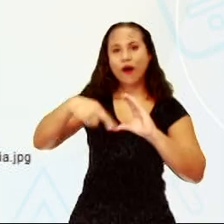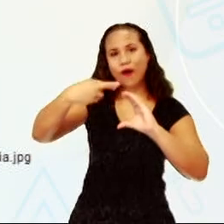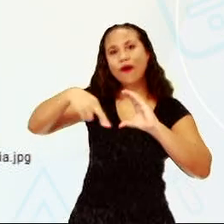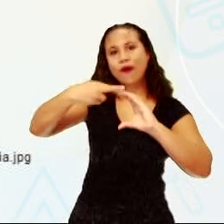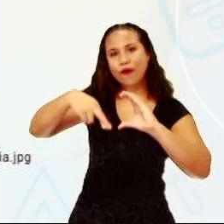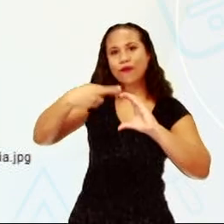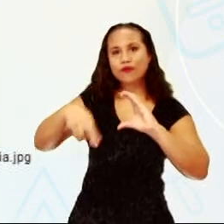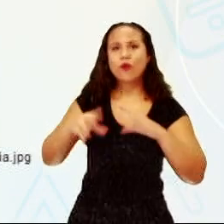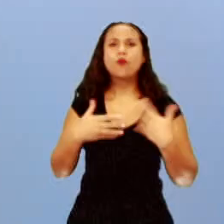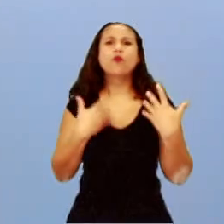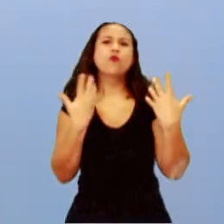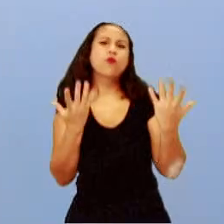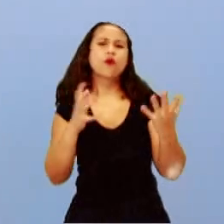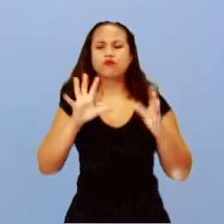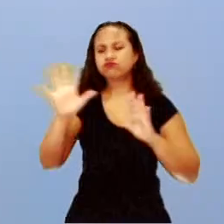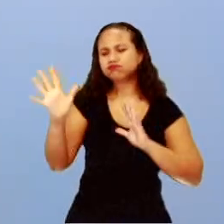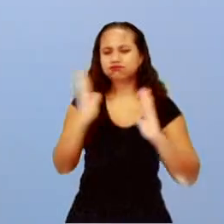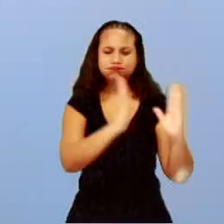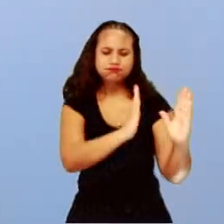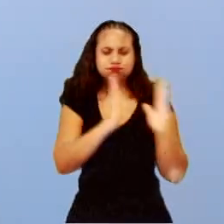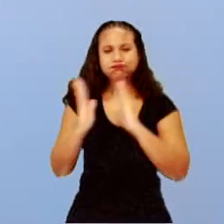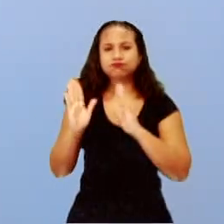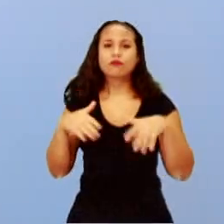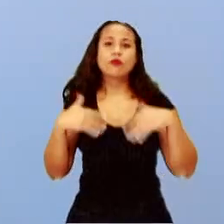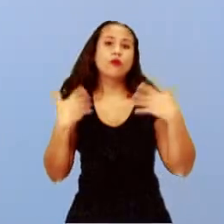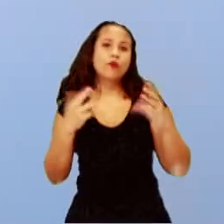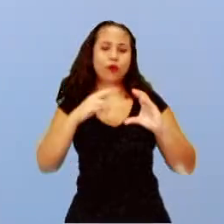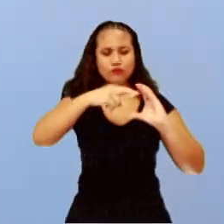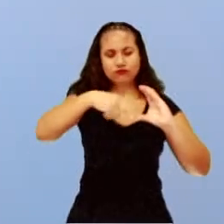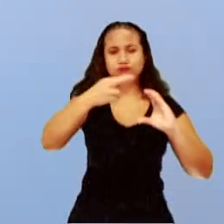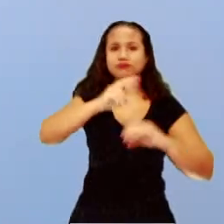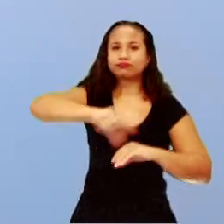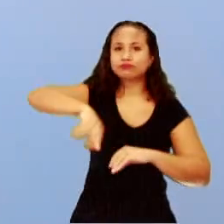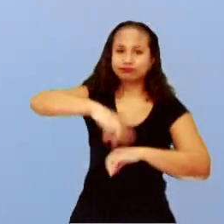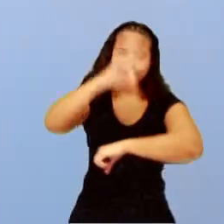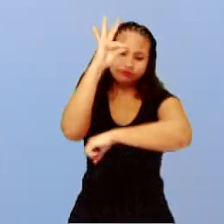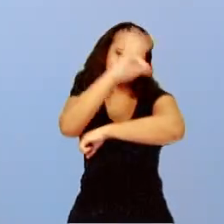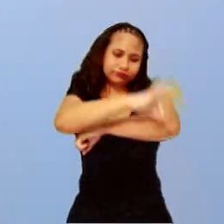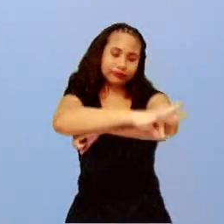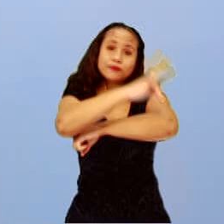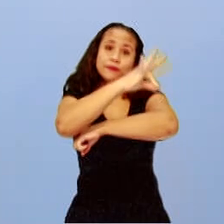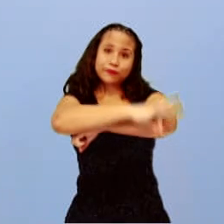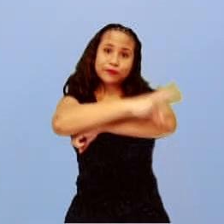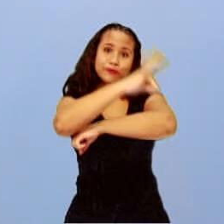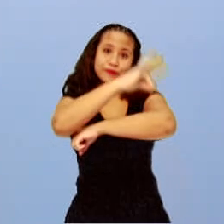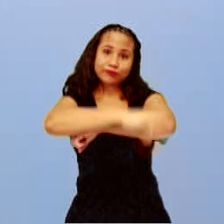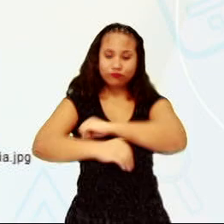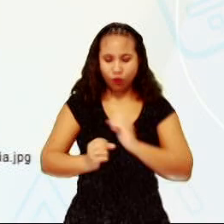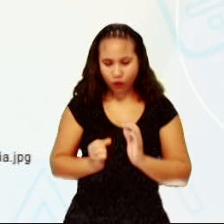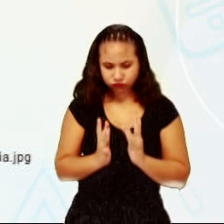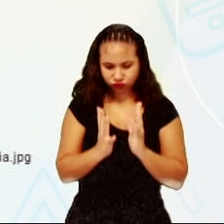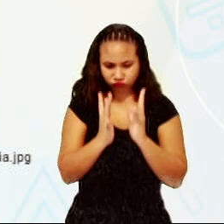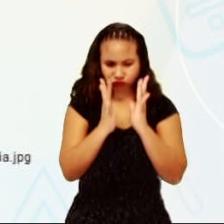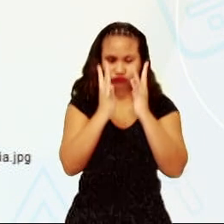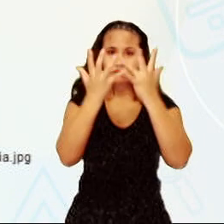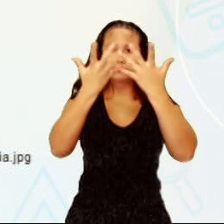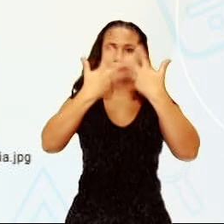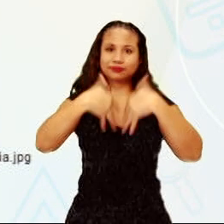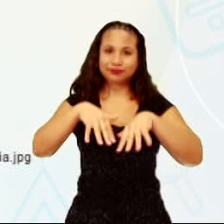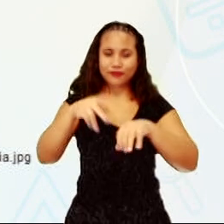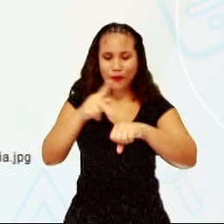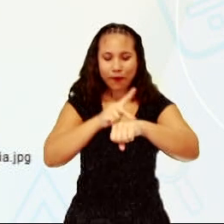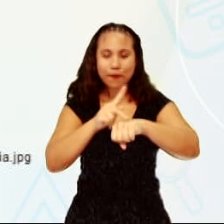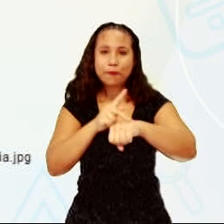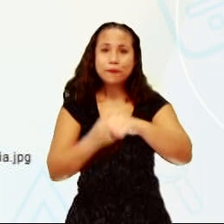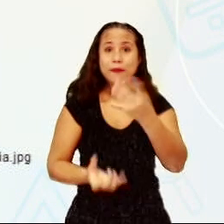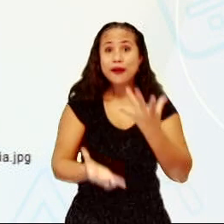renováveis. Quais são as fontes de energia não renováveis? O petróleo, o gás natural, o